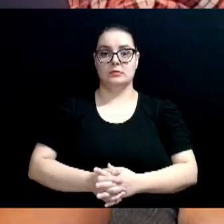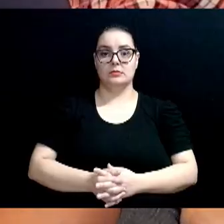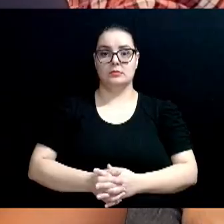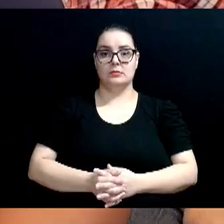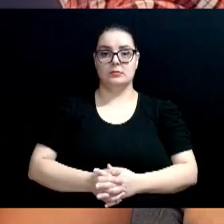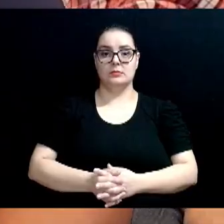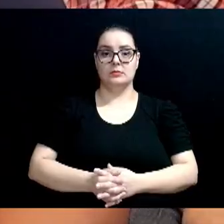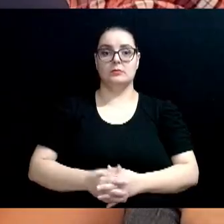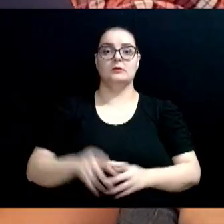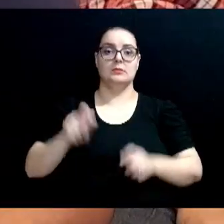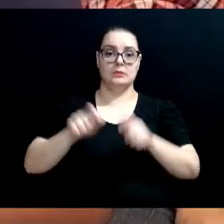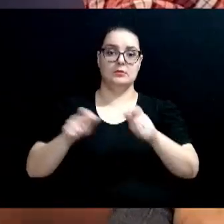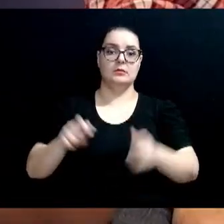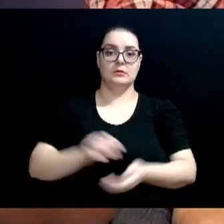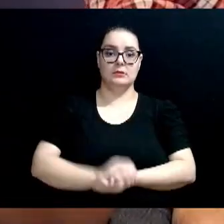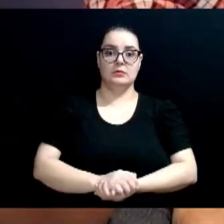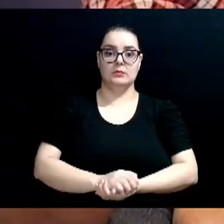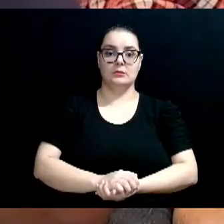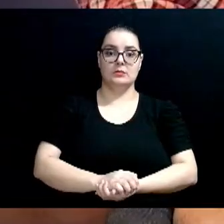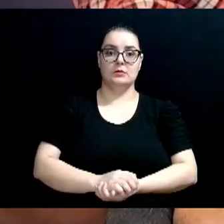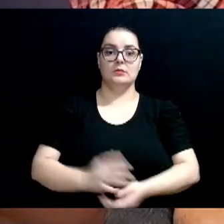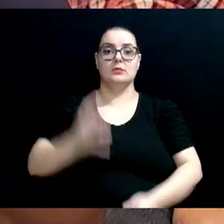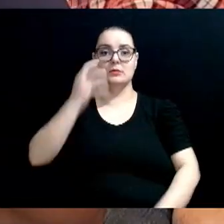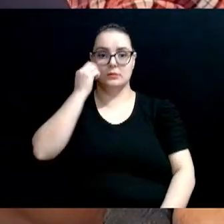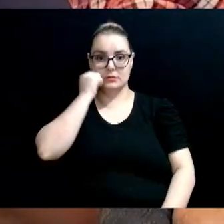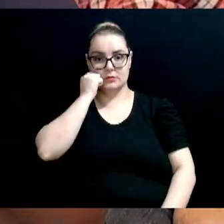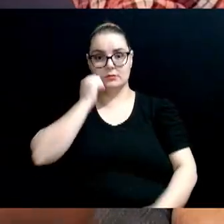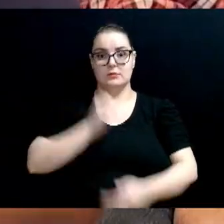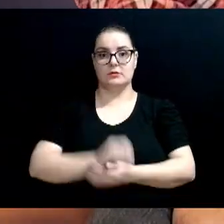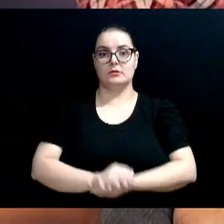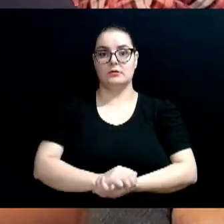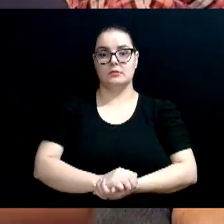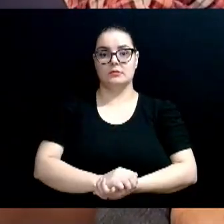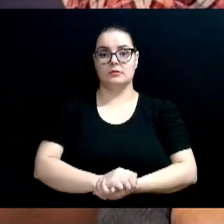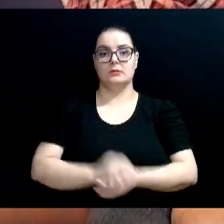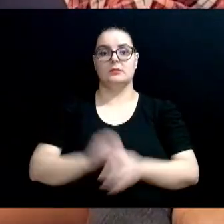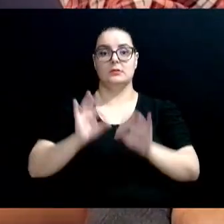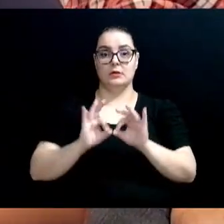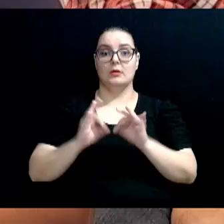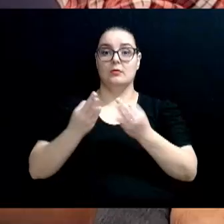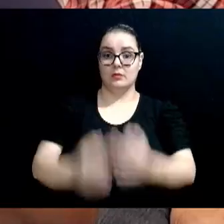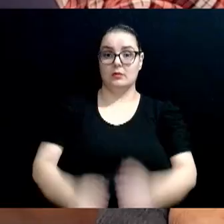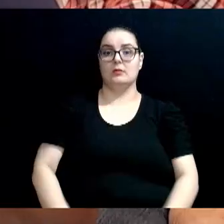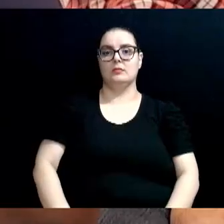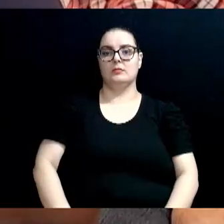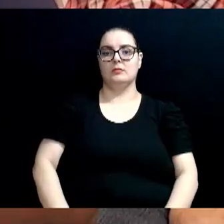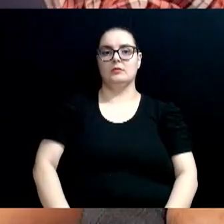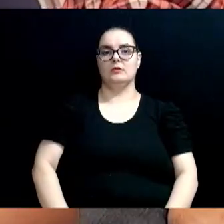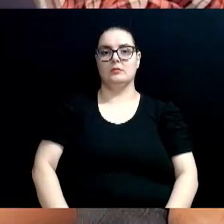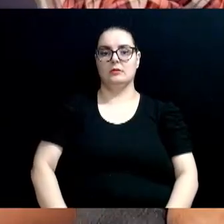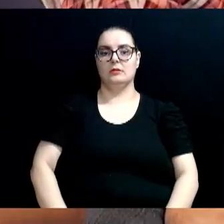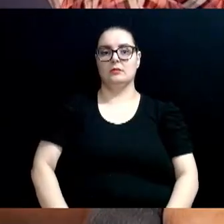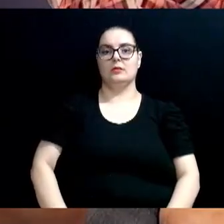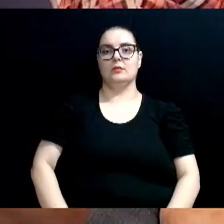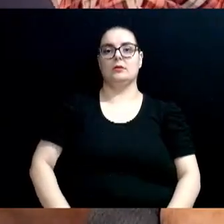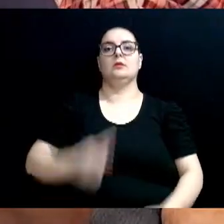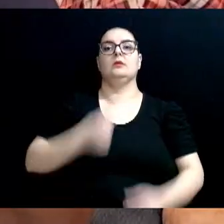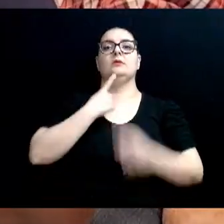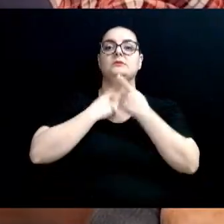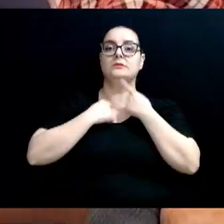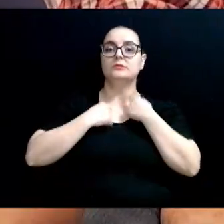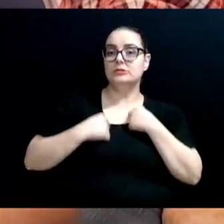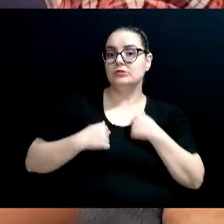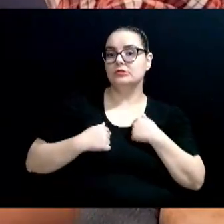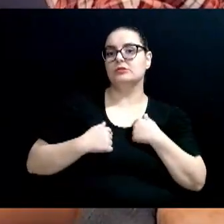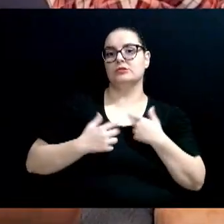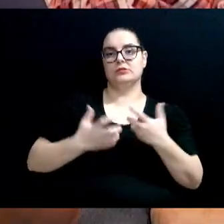as pessoas à adoção é a família, é o desejo de maternar, é o desejo